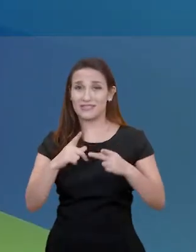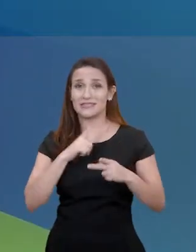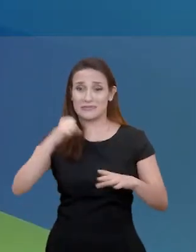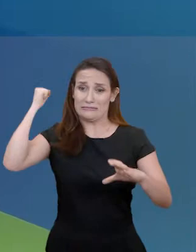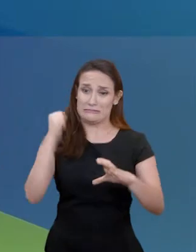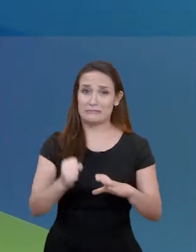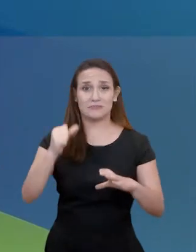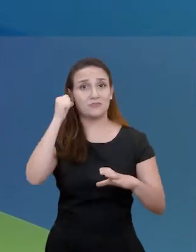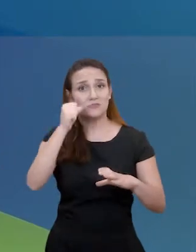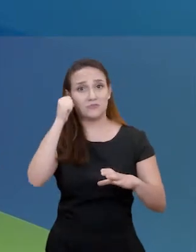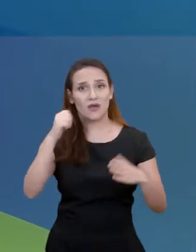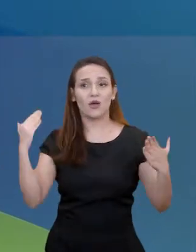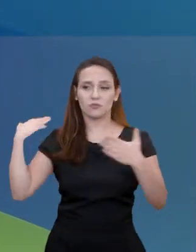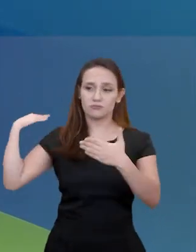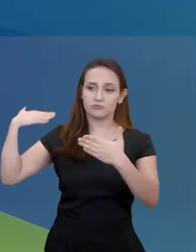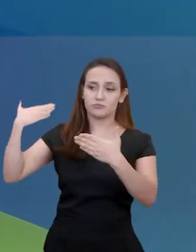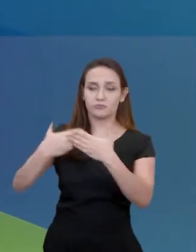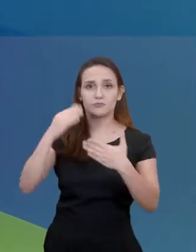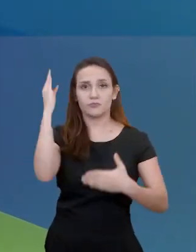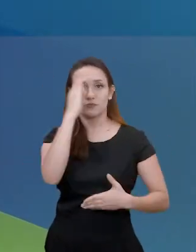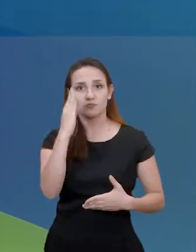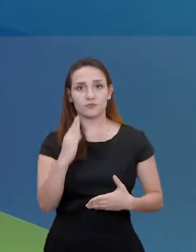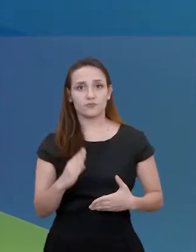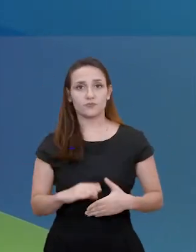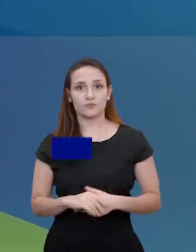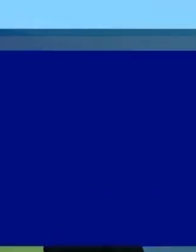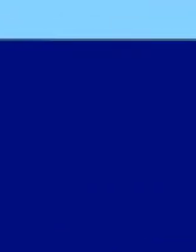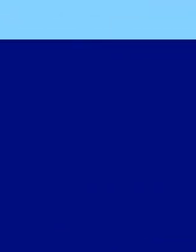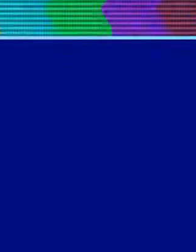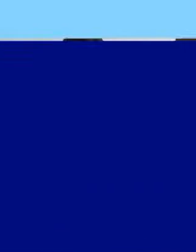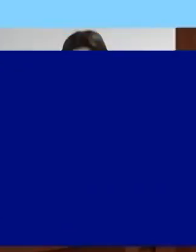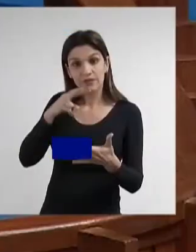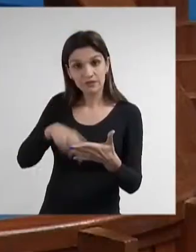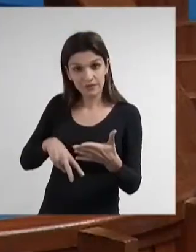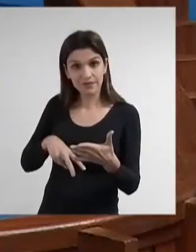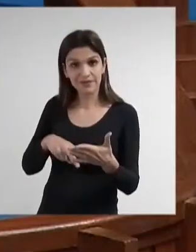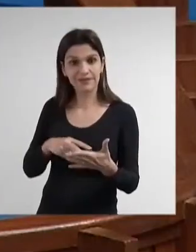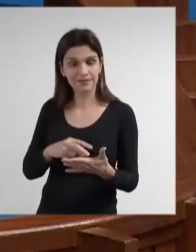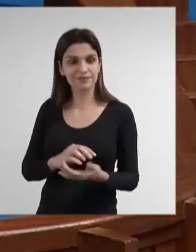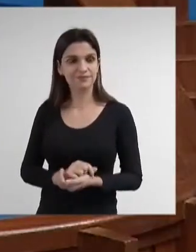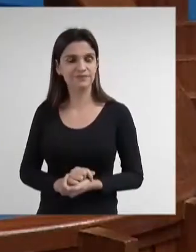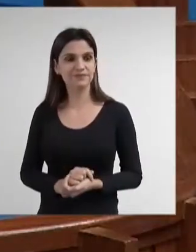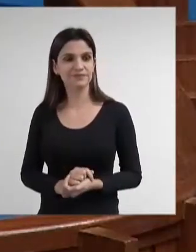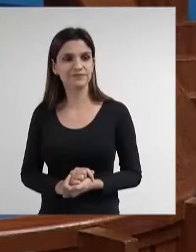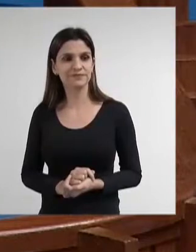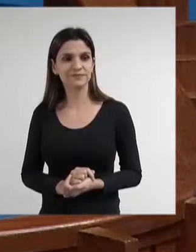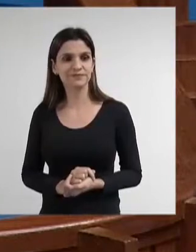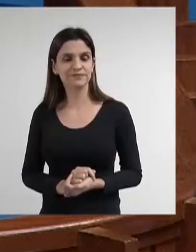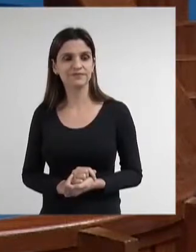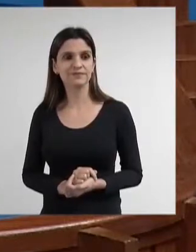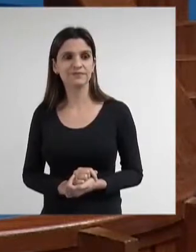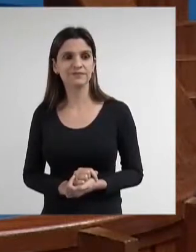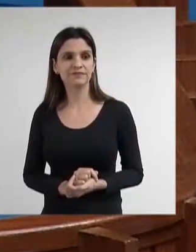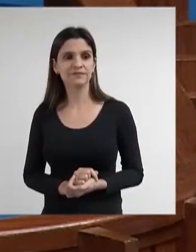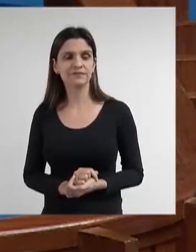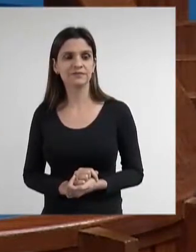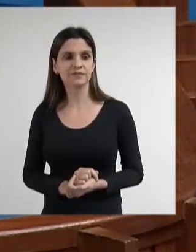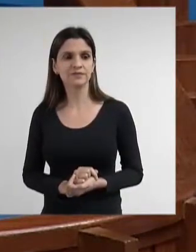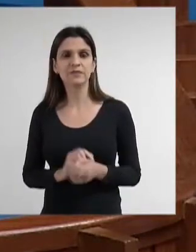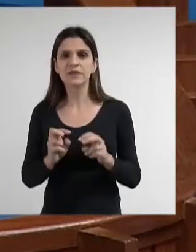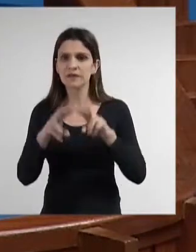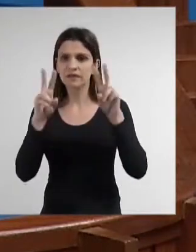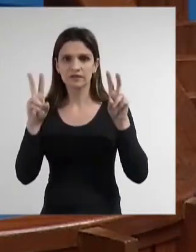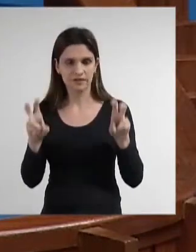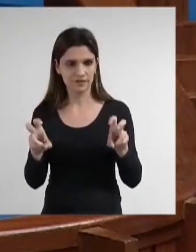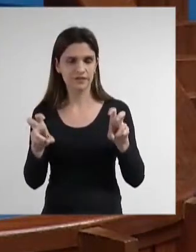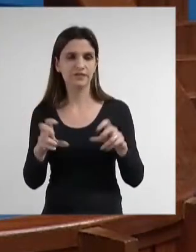de feminicídio ocorridos nos últimos dias no Brasil. Quando a gente trata desse assunto aqui, a